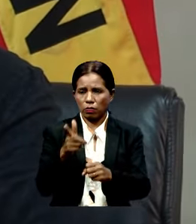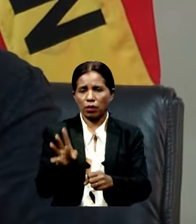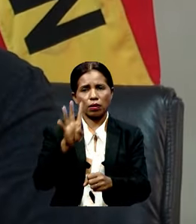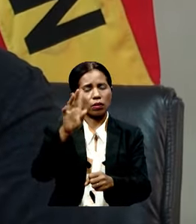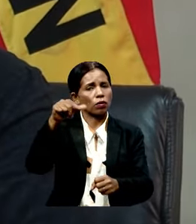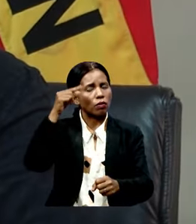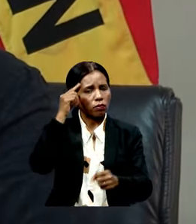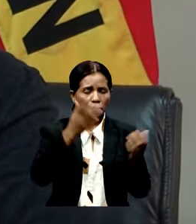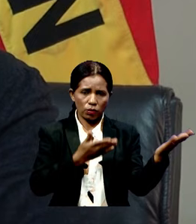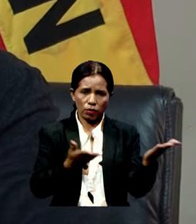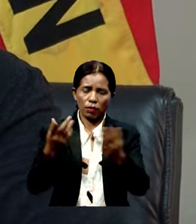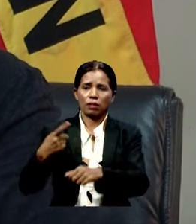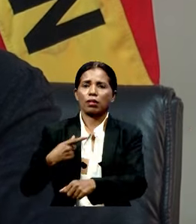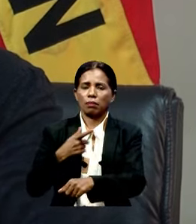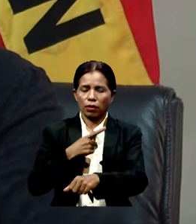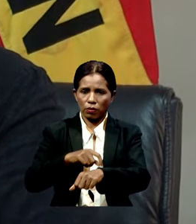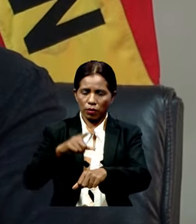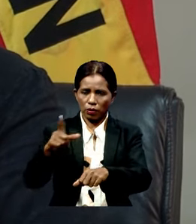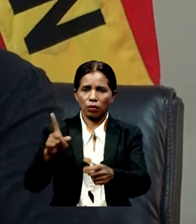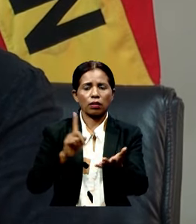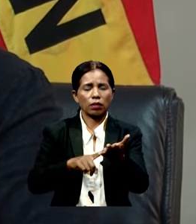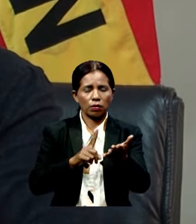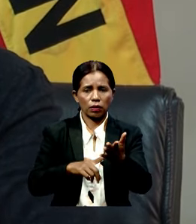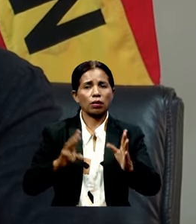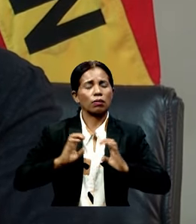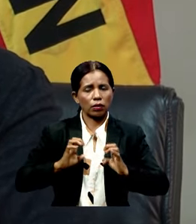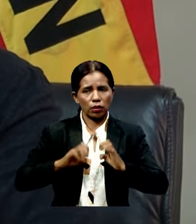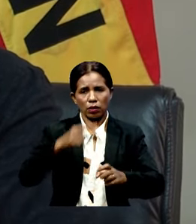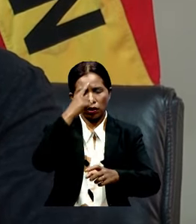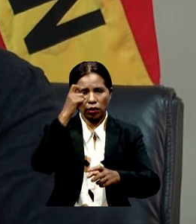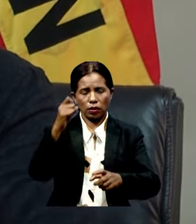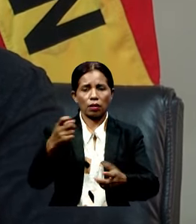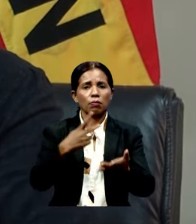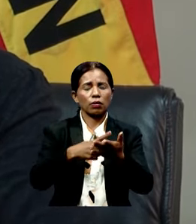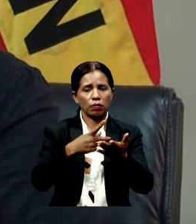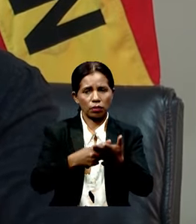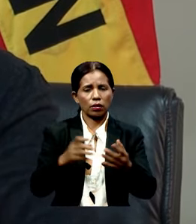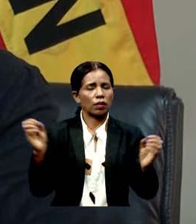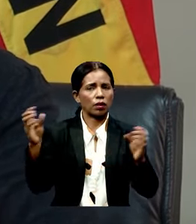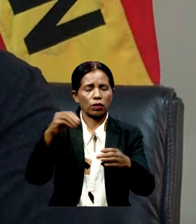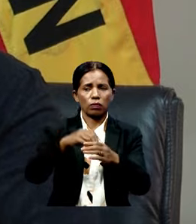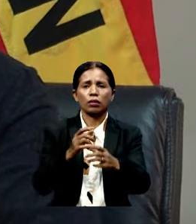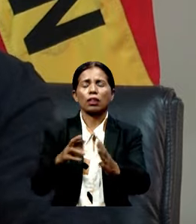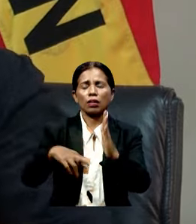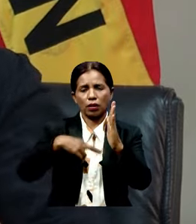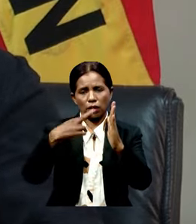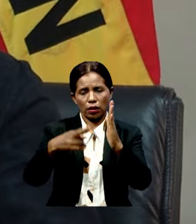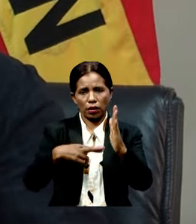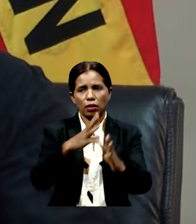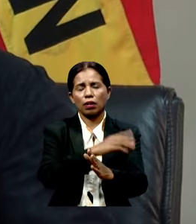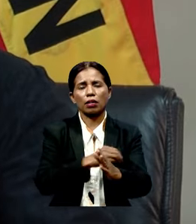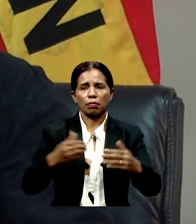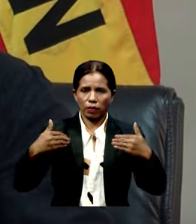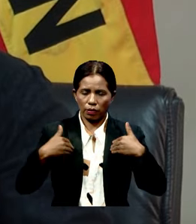governo submete para Parlamento Nacional o de debate o caráter urgência. Tama considera a proposta refere la prensa requisitos regimentais, neve